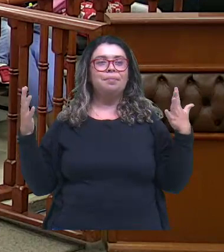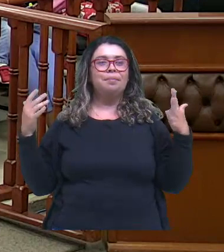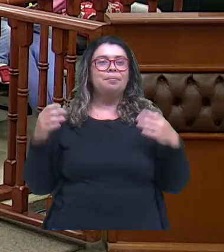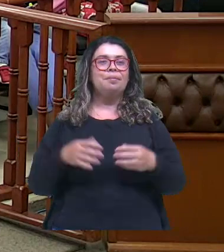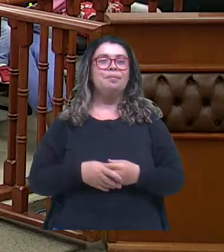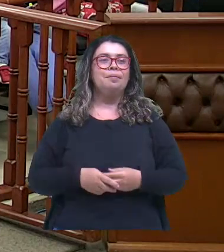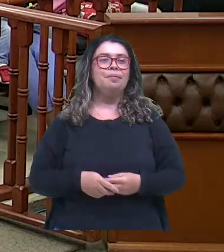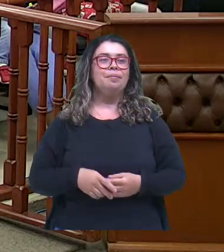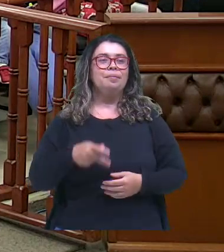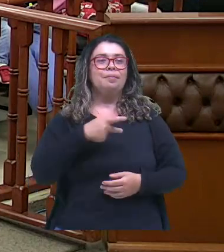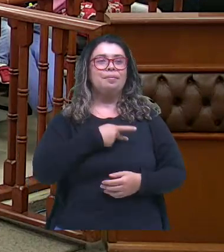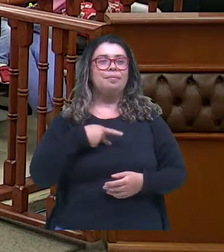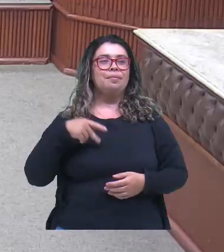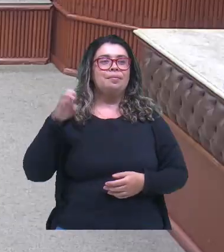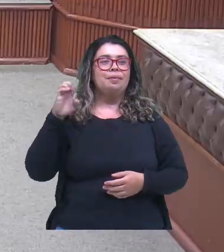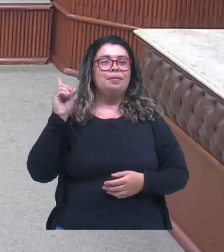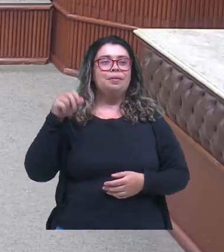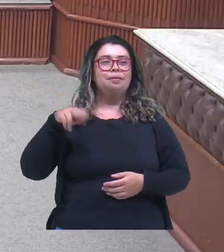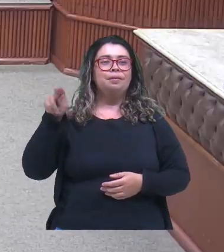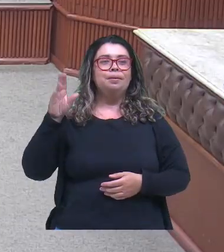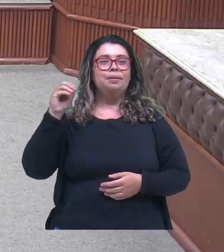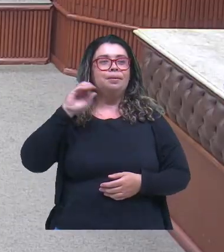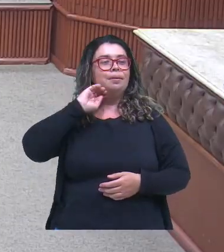Vereador Edson de Souza, por favor.